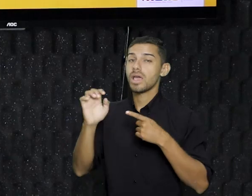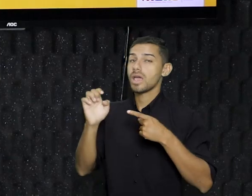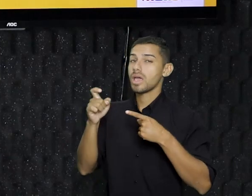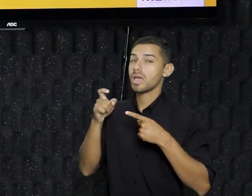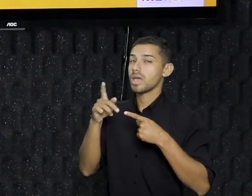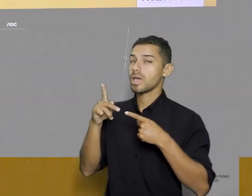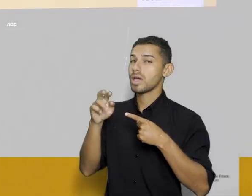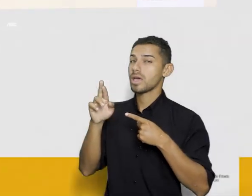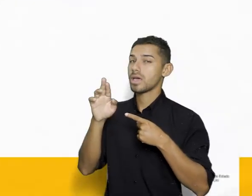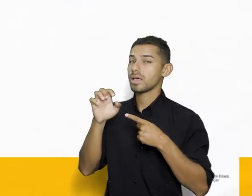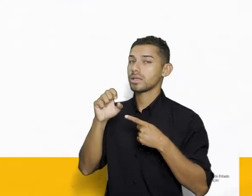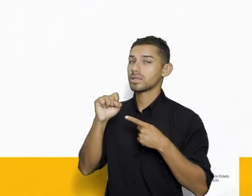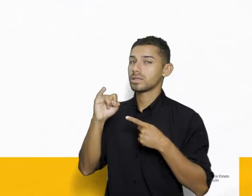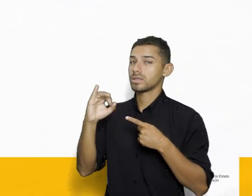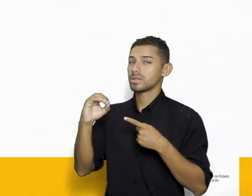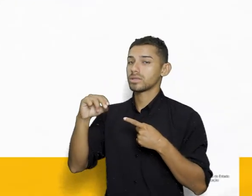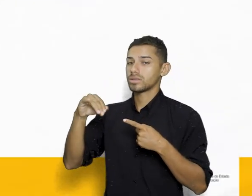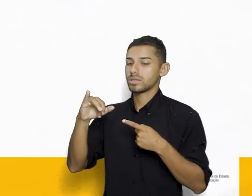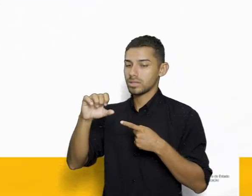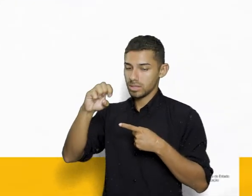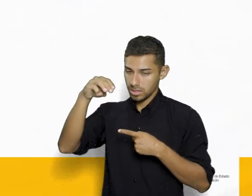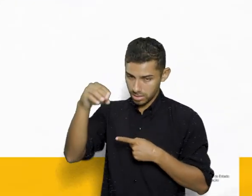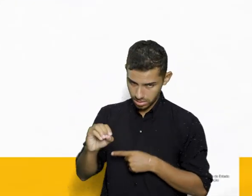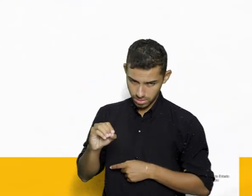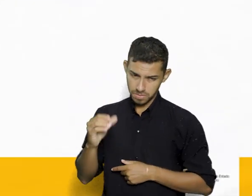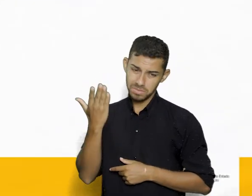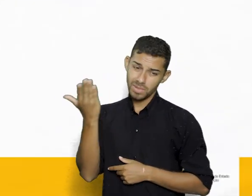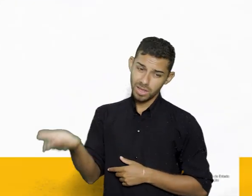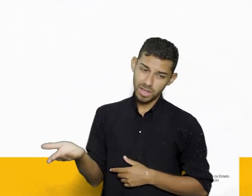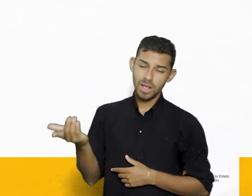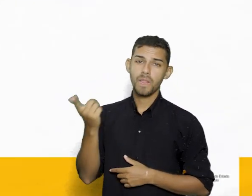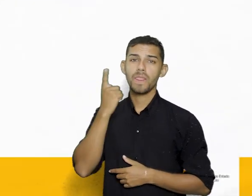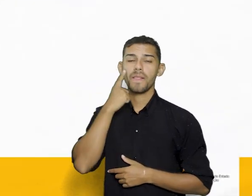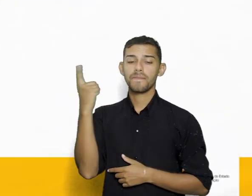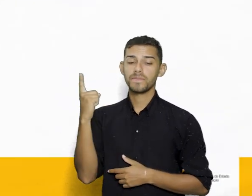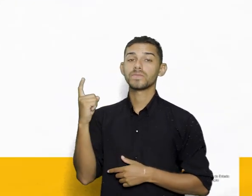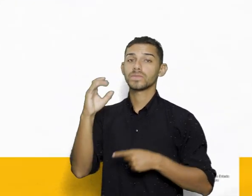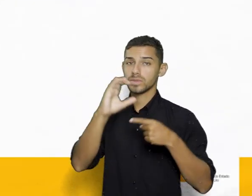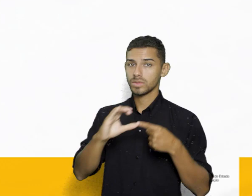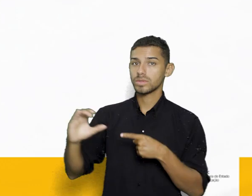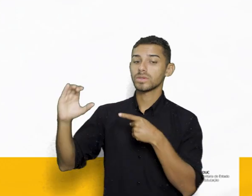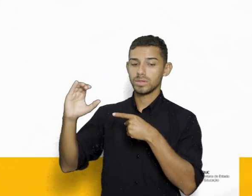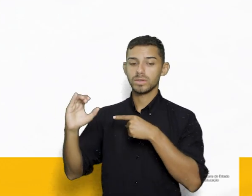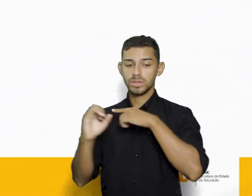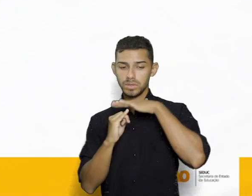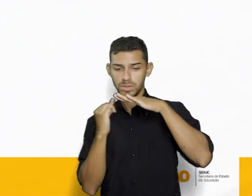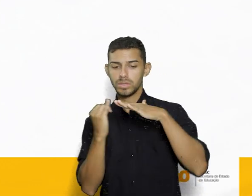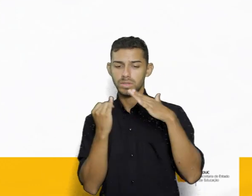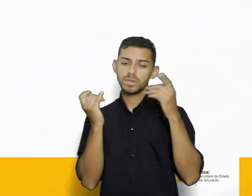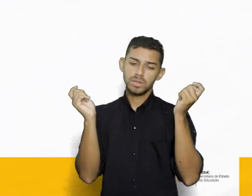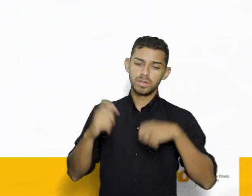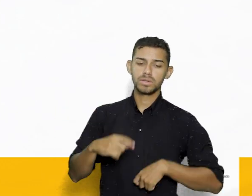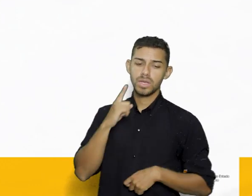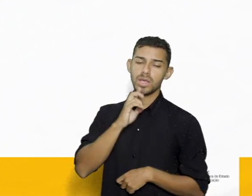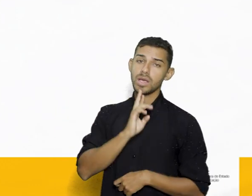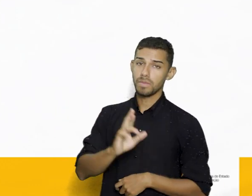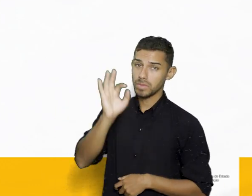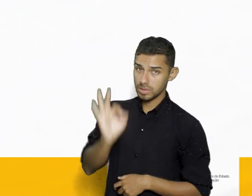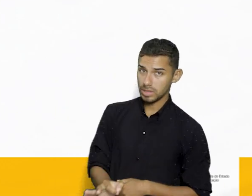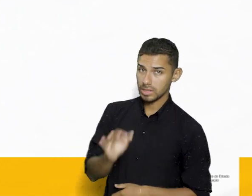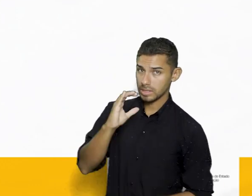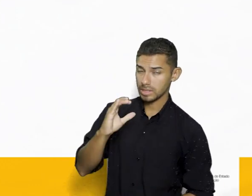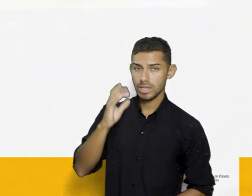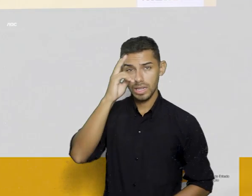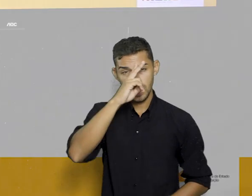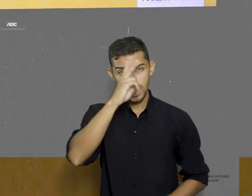expressionismo então a informalidade pois o grau de proximidade entre as personagens permite isso é a resposta correta